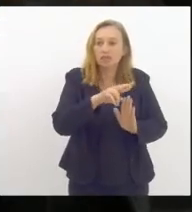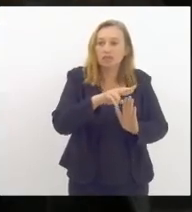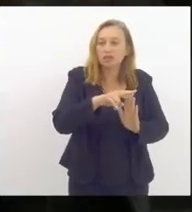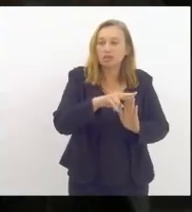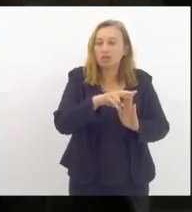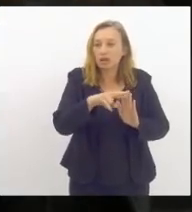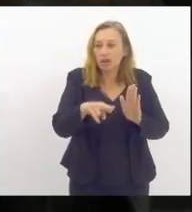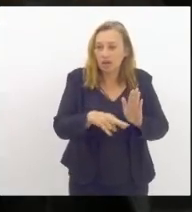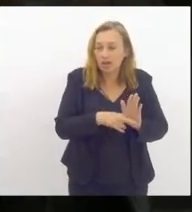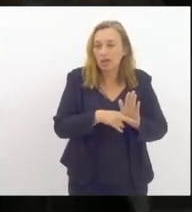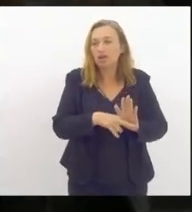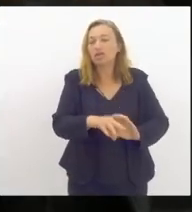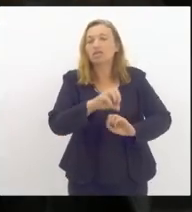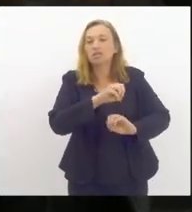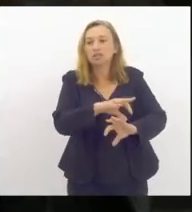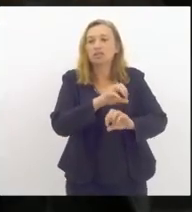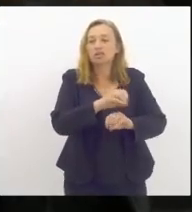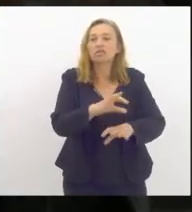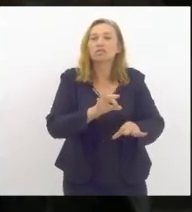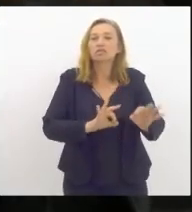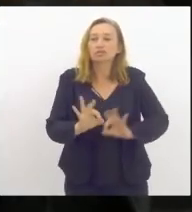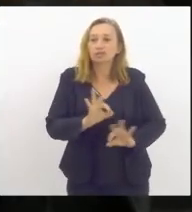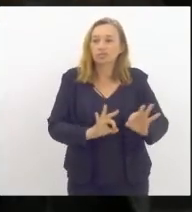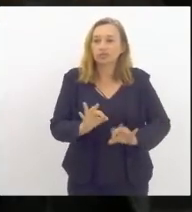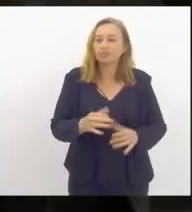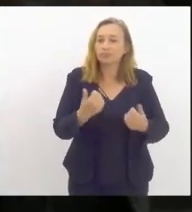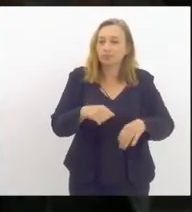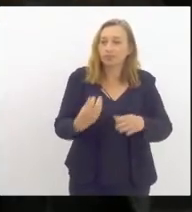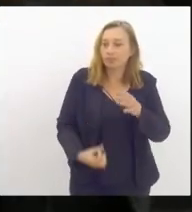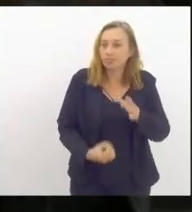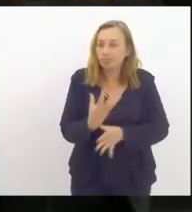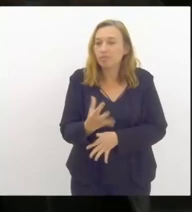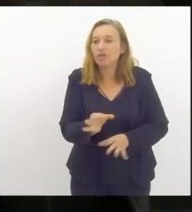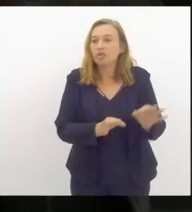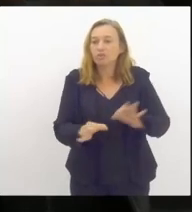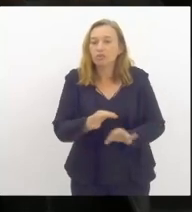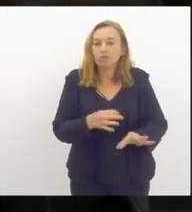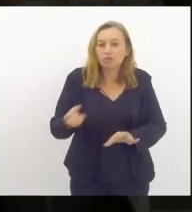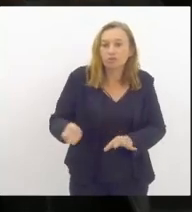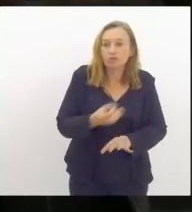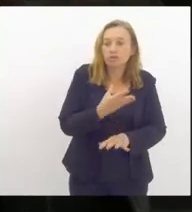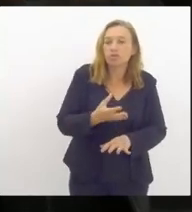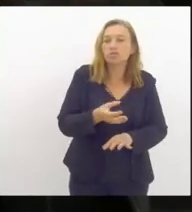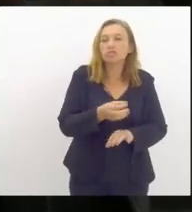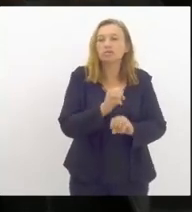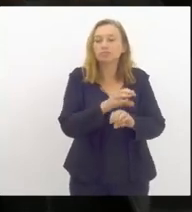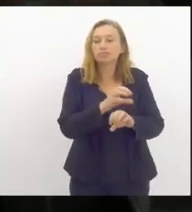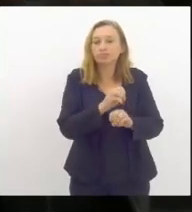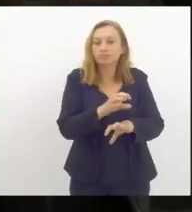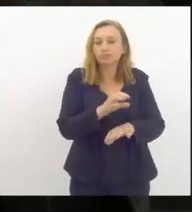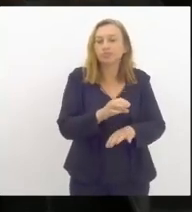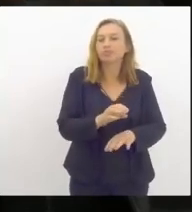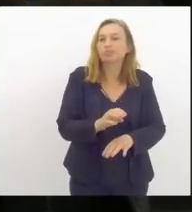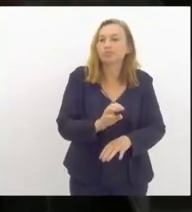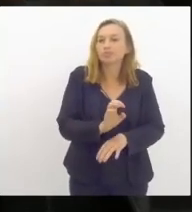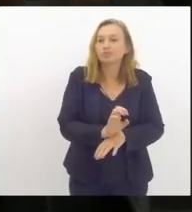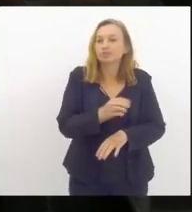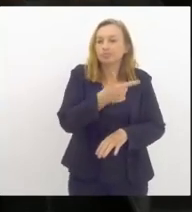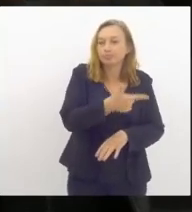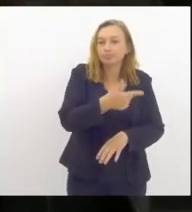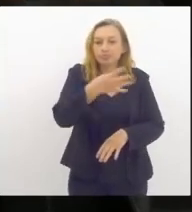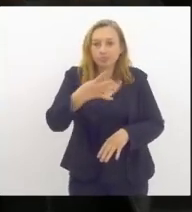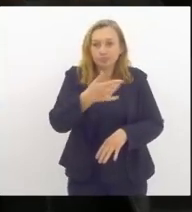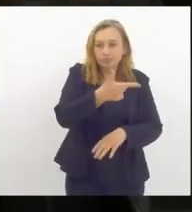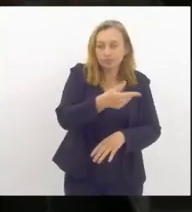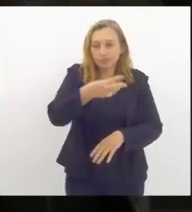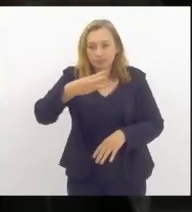de Educação que inspira em junho de dormir 24 nós vamos ter que construir um novo plano nacional de educação para o decênio para o período de 24 a